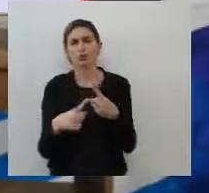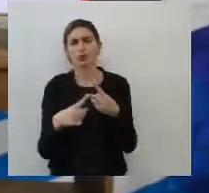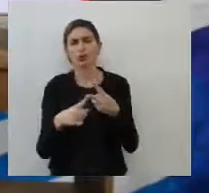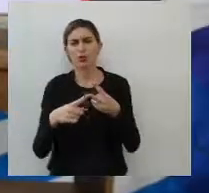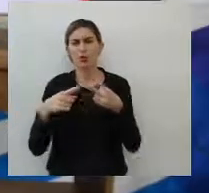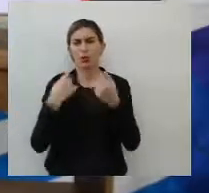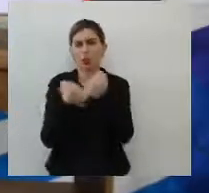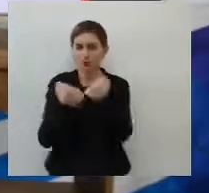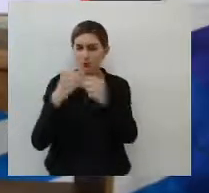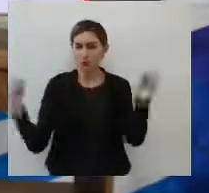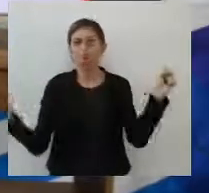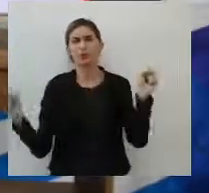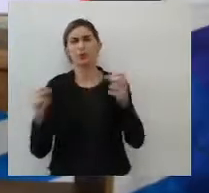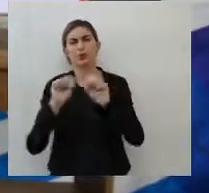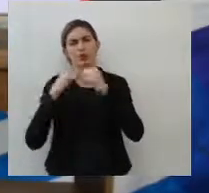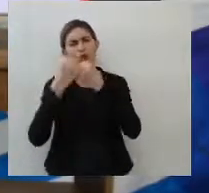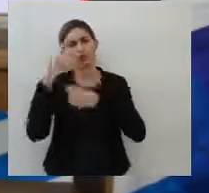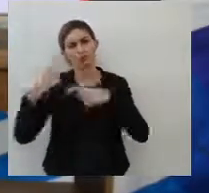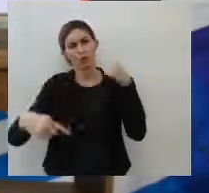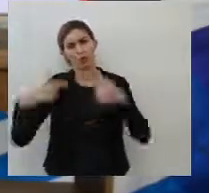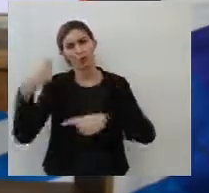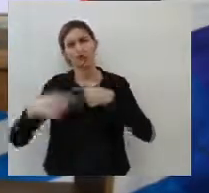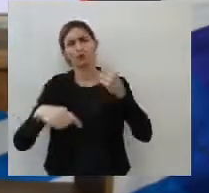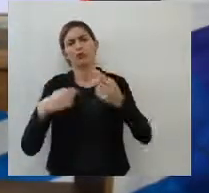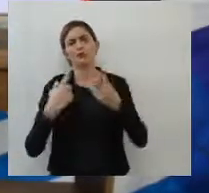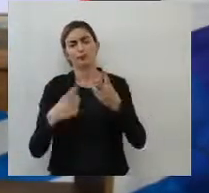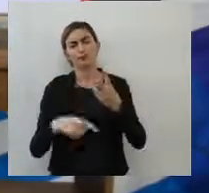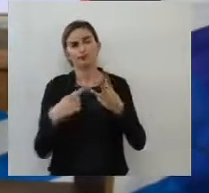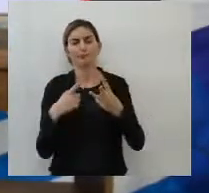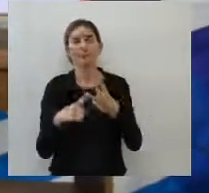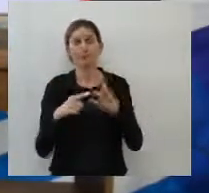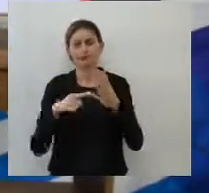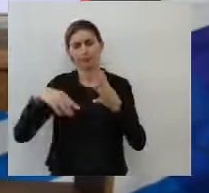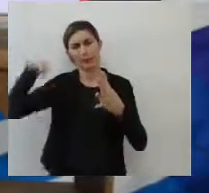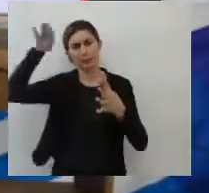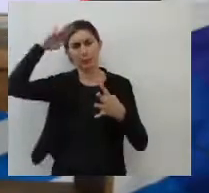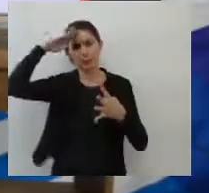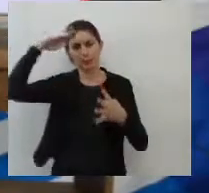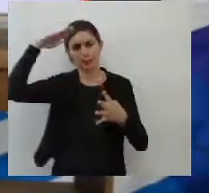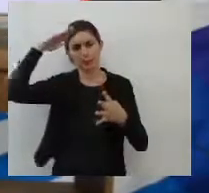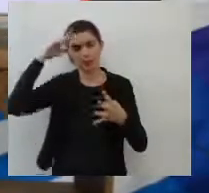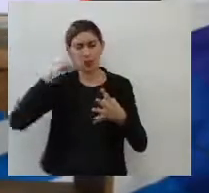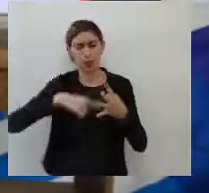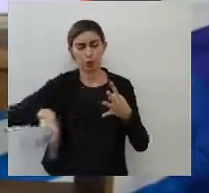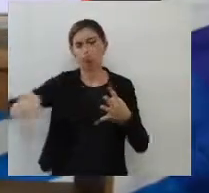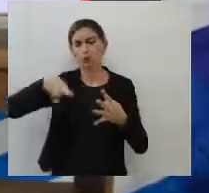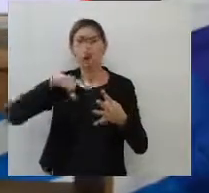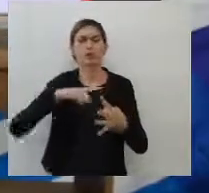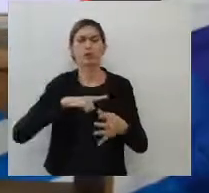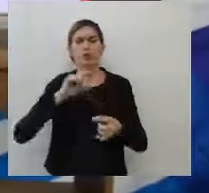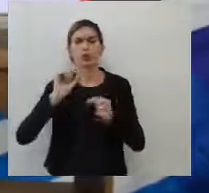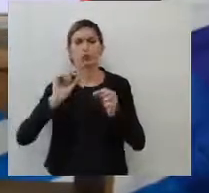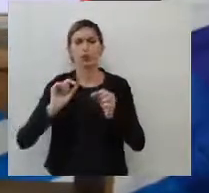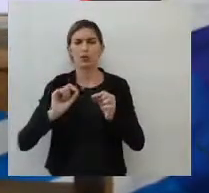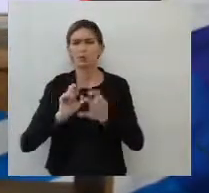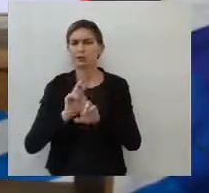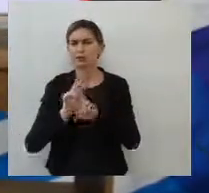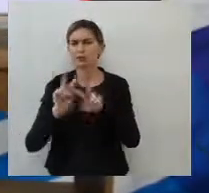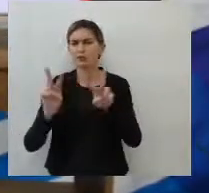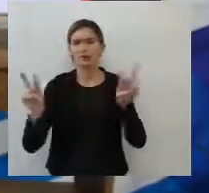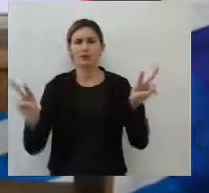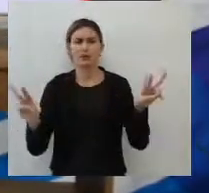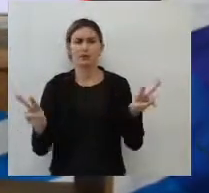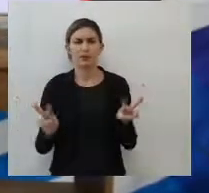questão abolicionista ou sociopolítica e a questão militar, nós vamos ter um cenário